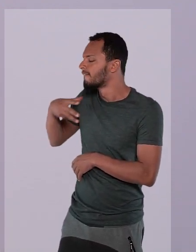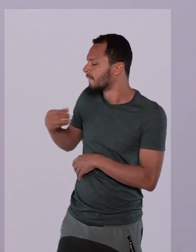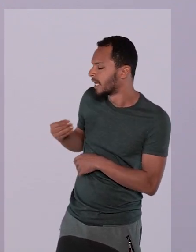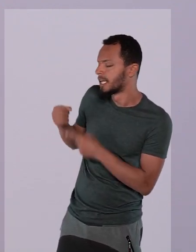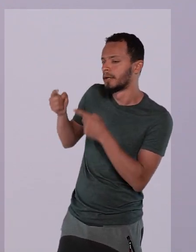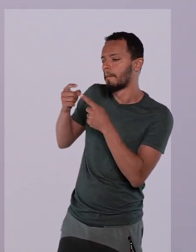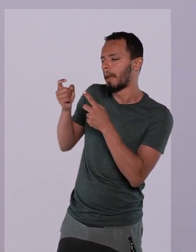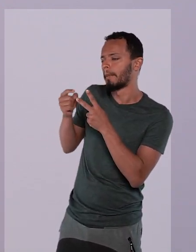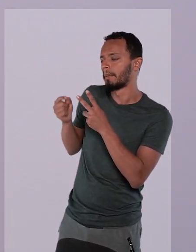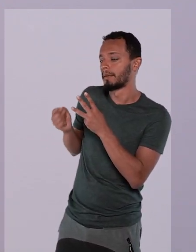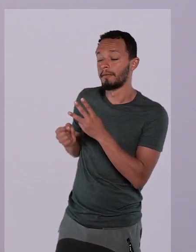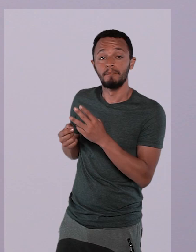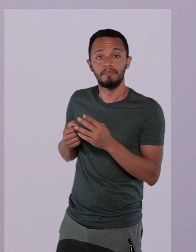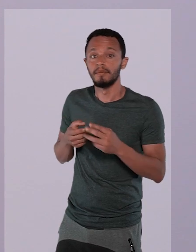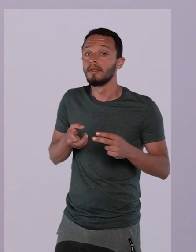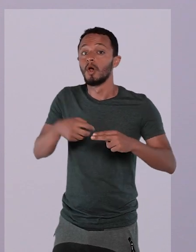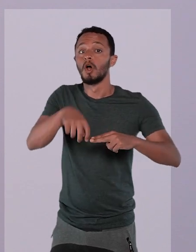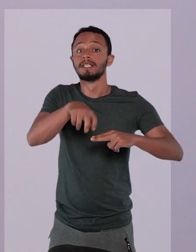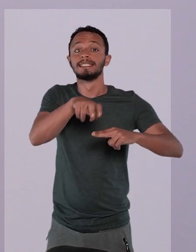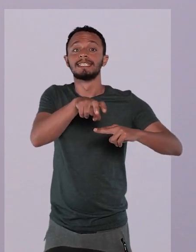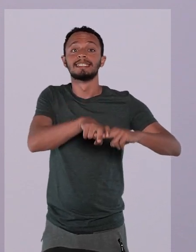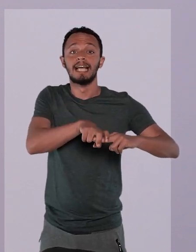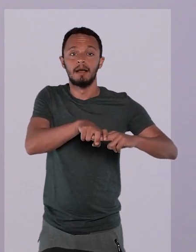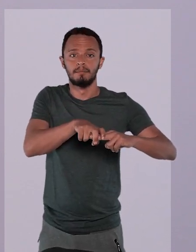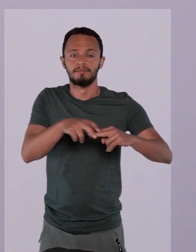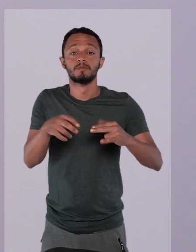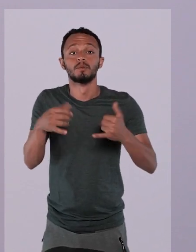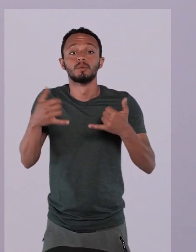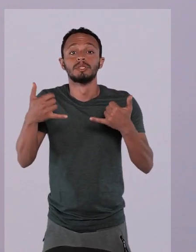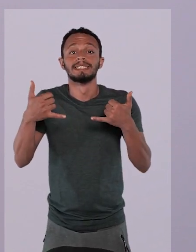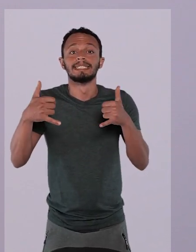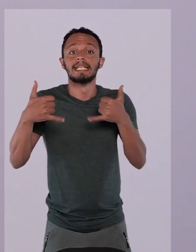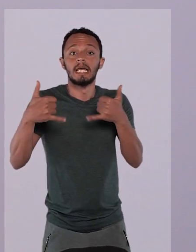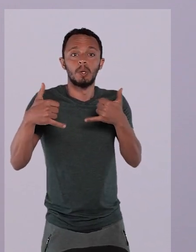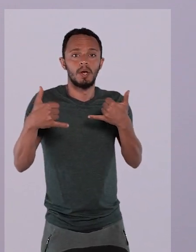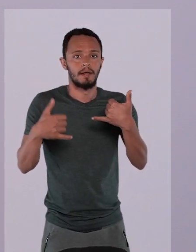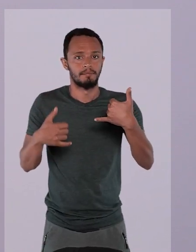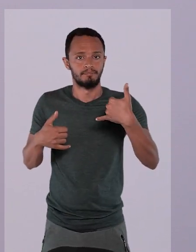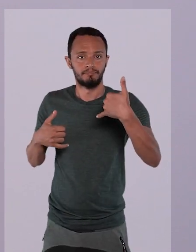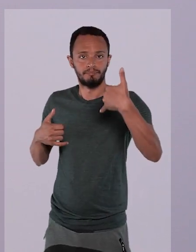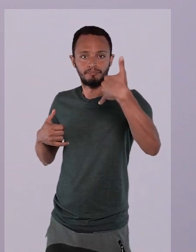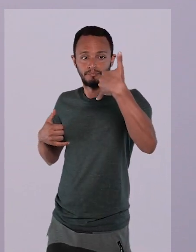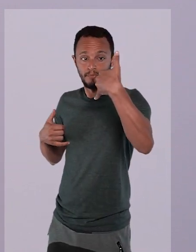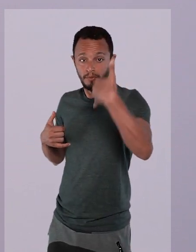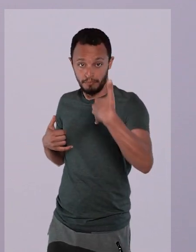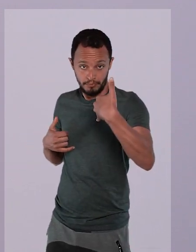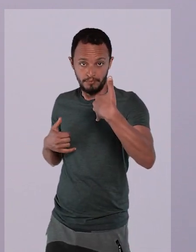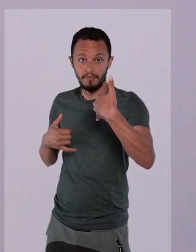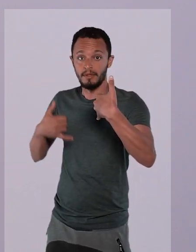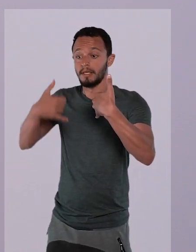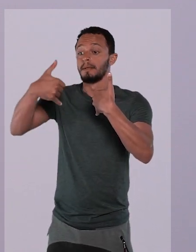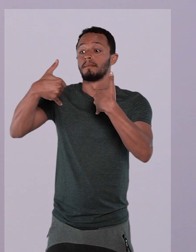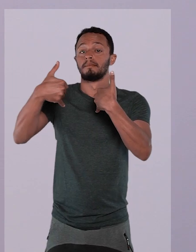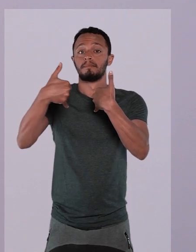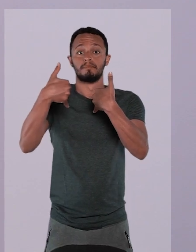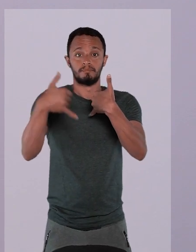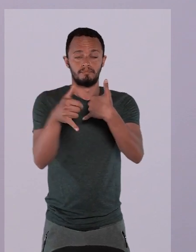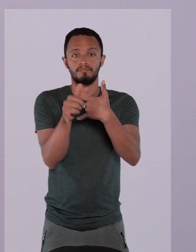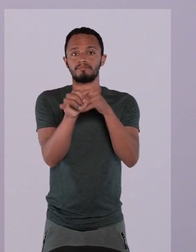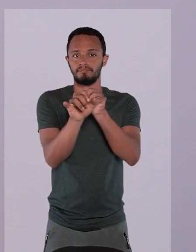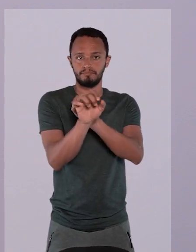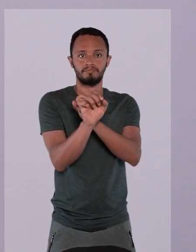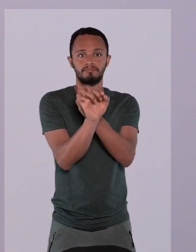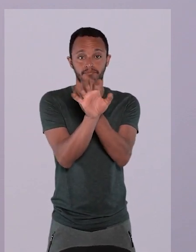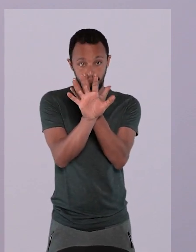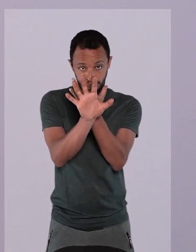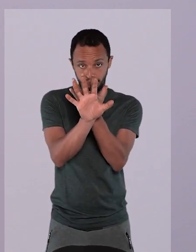nós sentamos despretensiosamente num telefone celular, na vertical. Olha como as coisas são. Depois eu